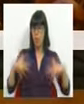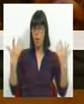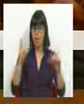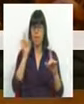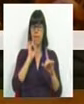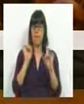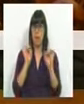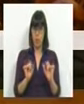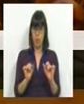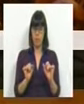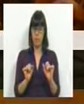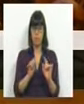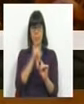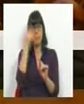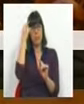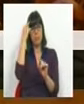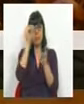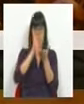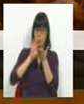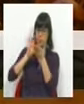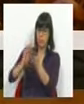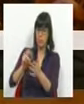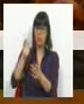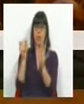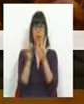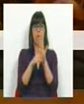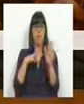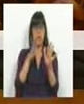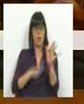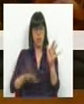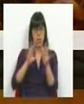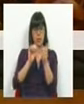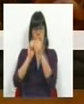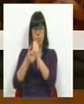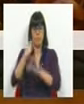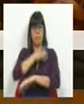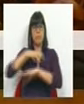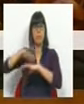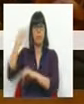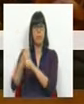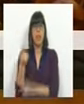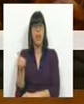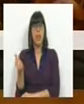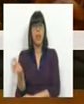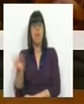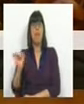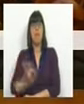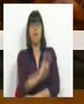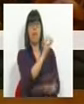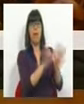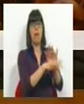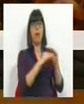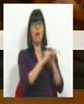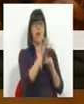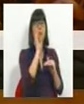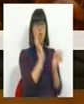o valor, a ideia de financiar o Fundo Nacional de Reabilitação do Edificado com o dinheiro do Fundo de Estabilização da